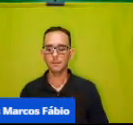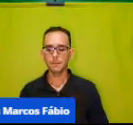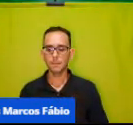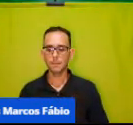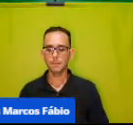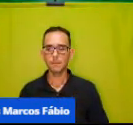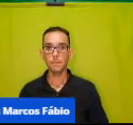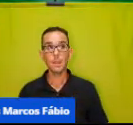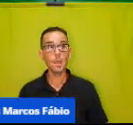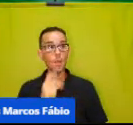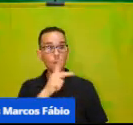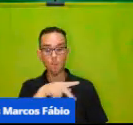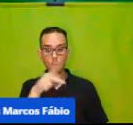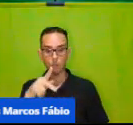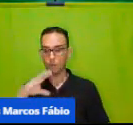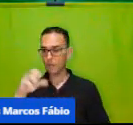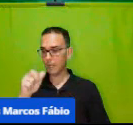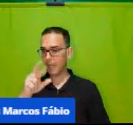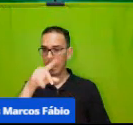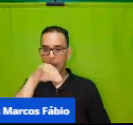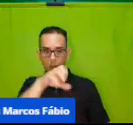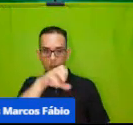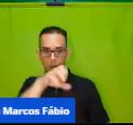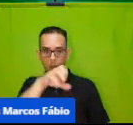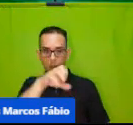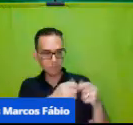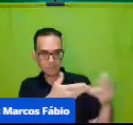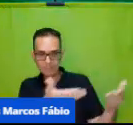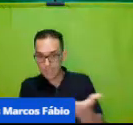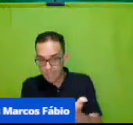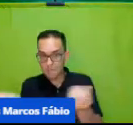Professor Carlos, gostaria de fazer um comentário? Pode fazer, professor.